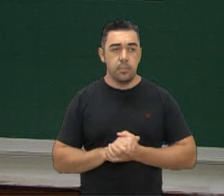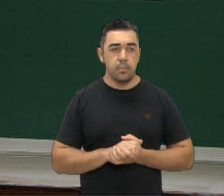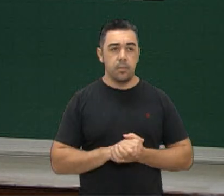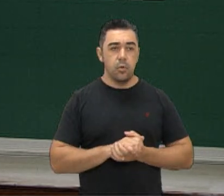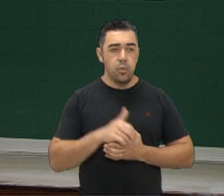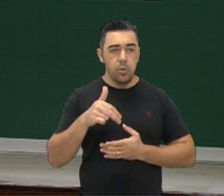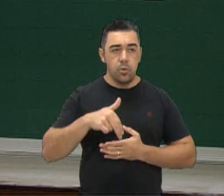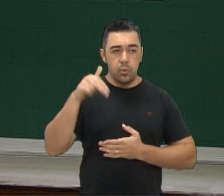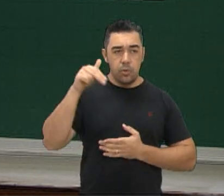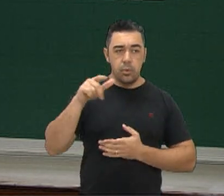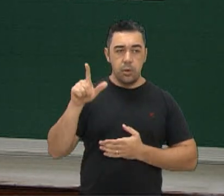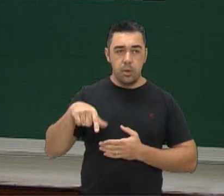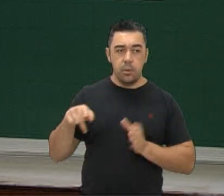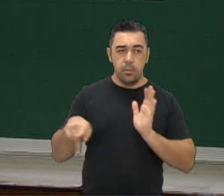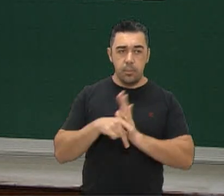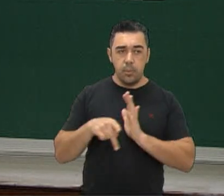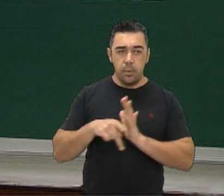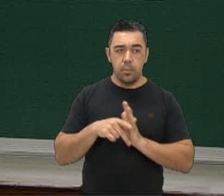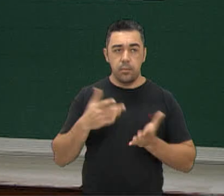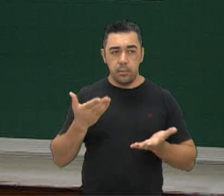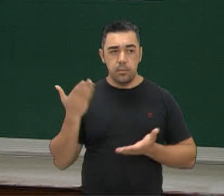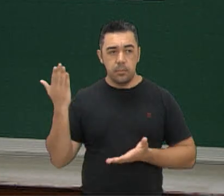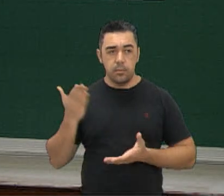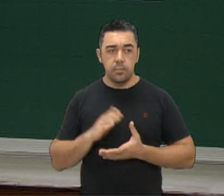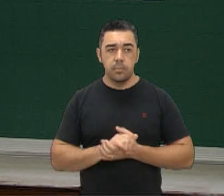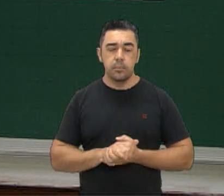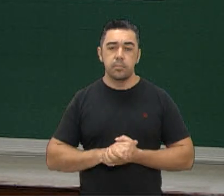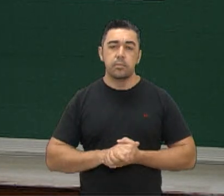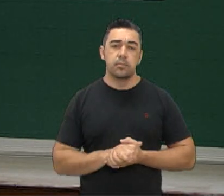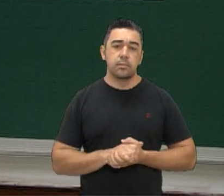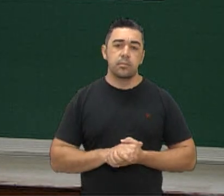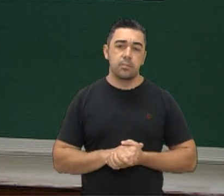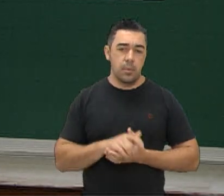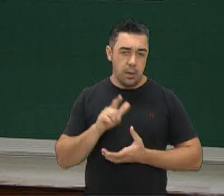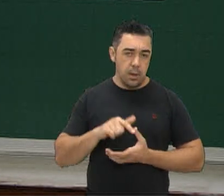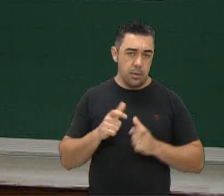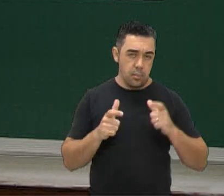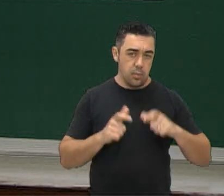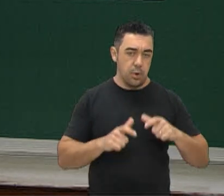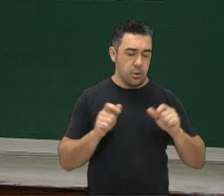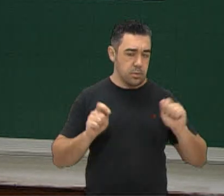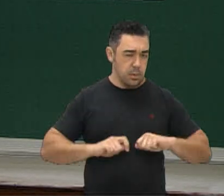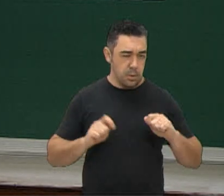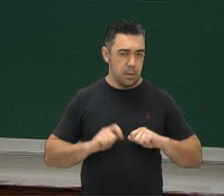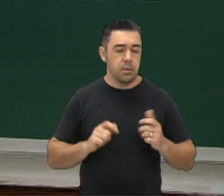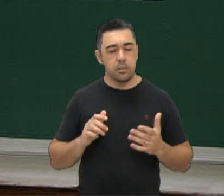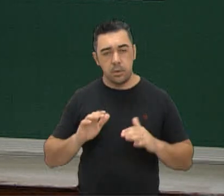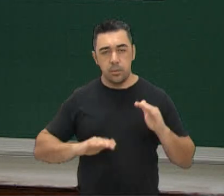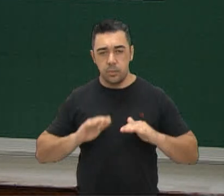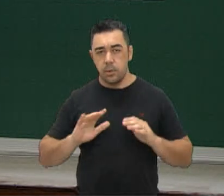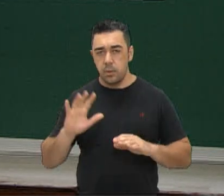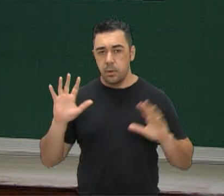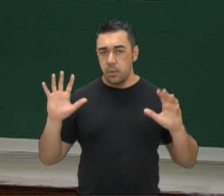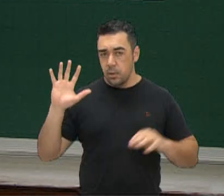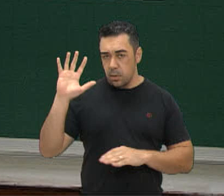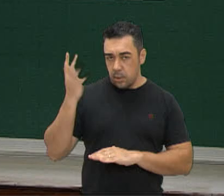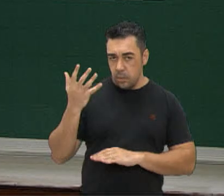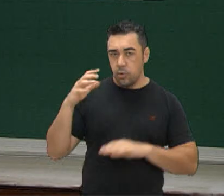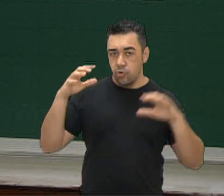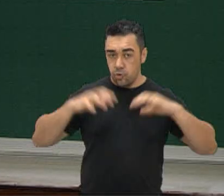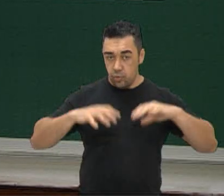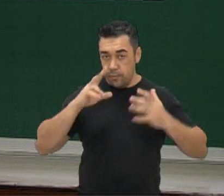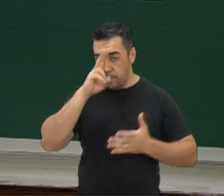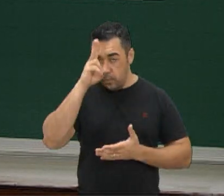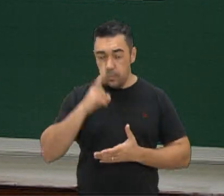norte do sistema ibérico e Pirineus, né? Então, nessa região pode chegar a ter um clima com chuva